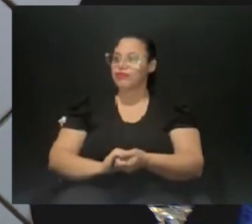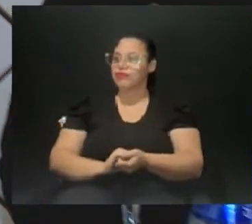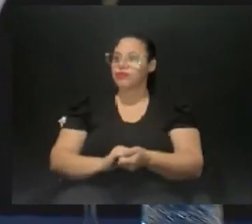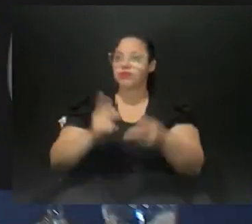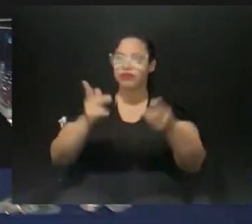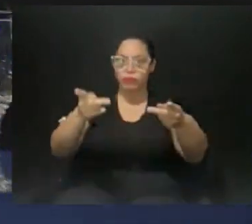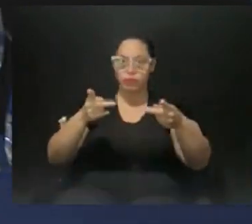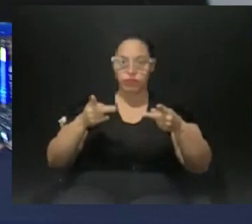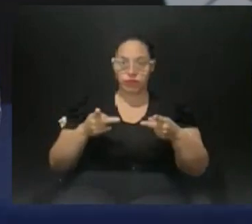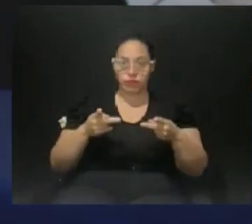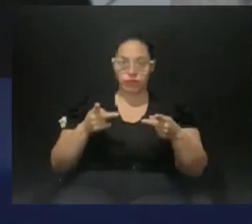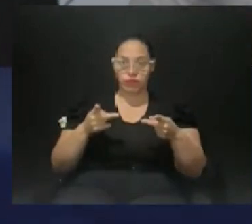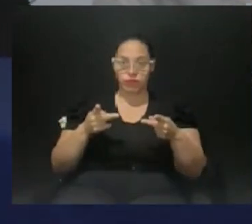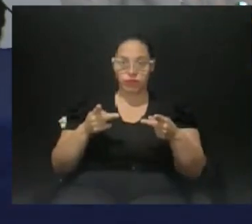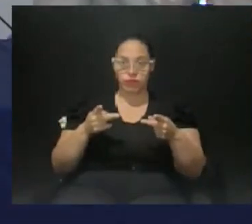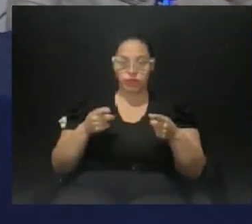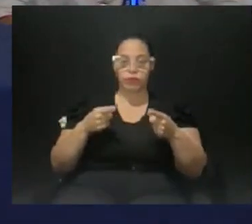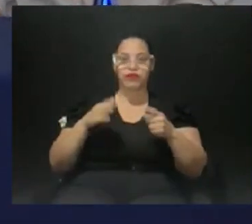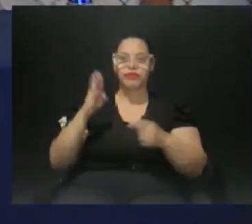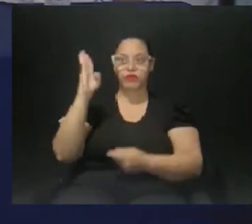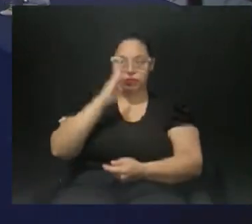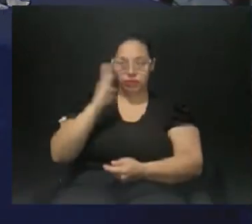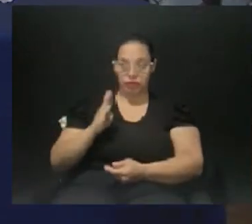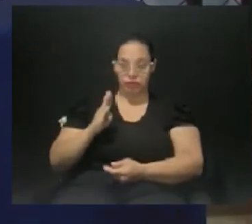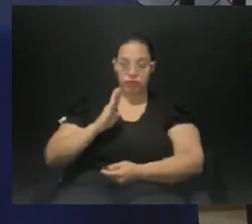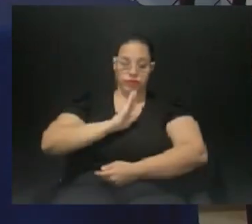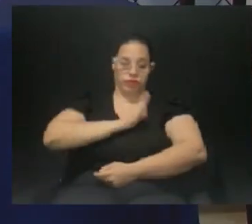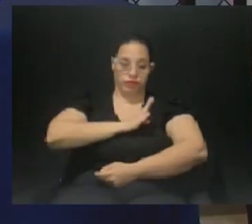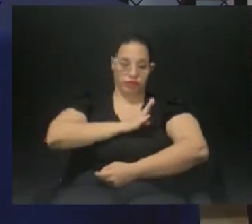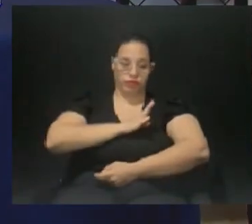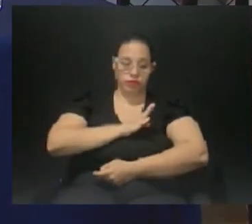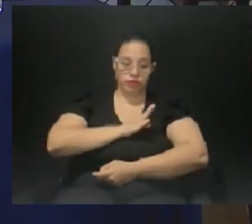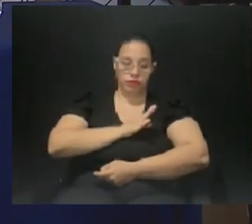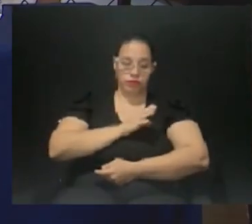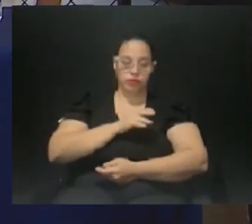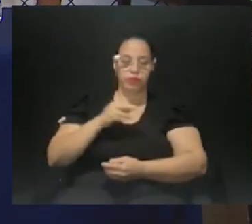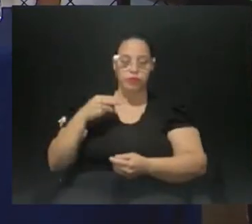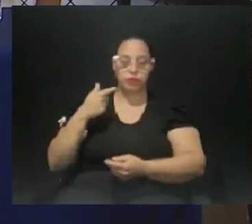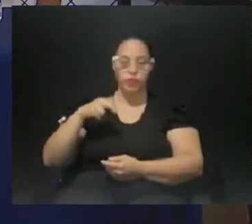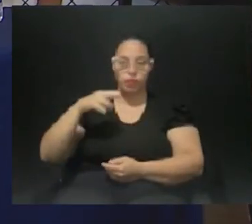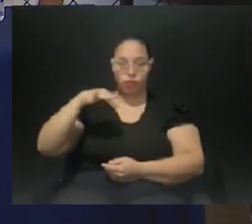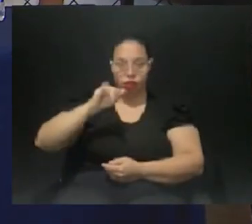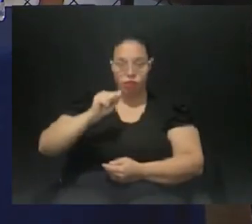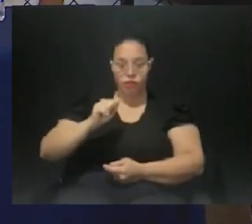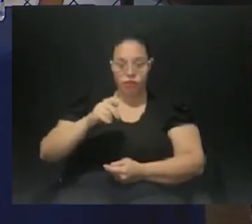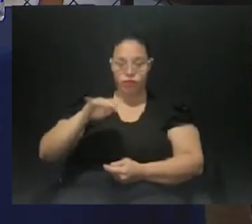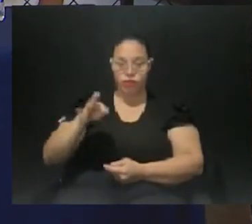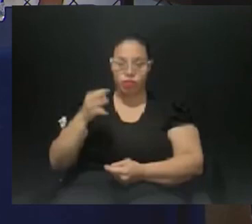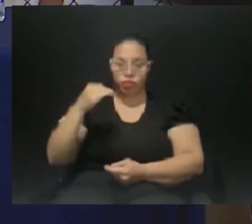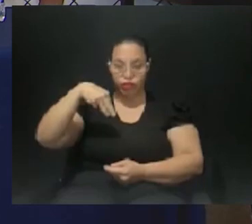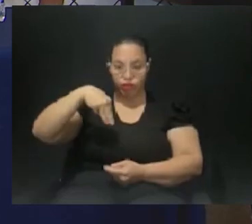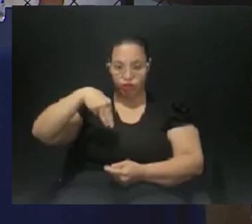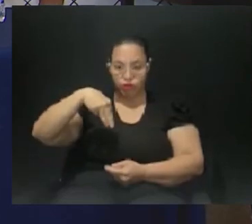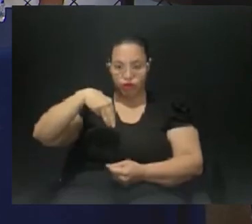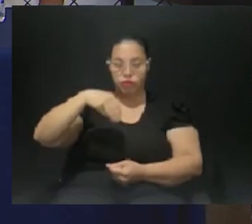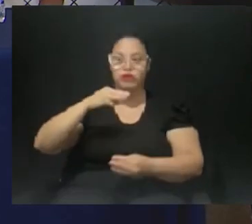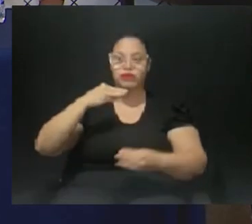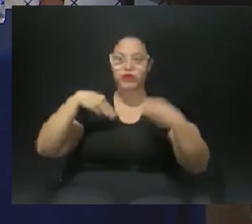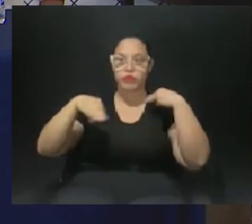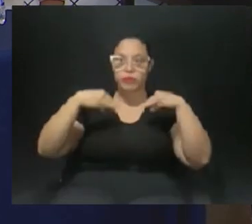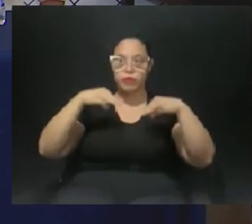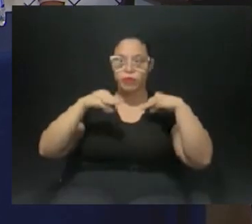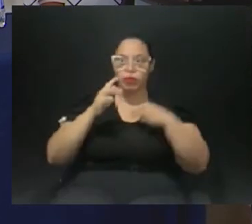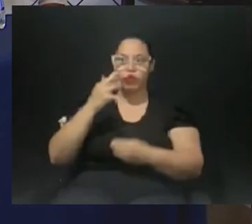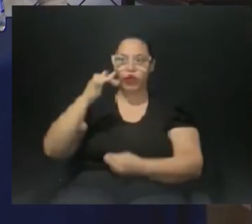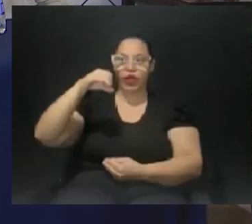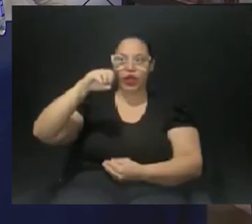solene. Convidamos os presentes para a execução do Hino Nacional Brasileiro com letra de Joaquim Osório Duque